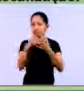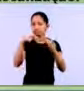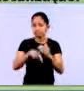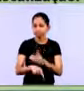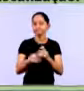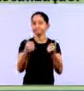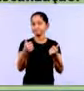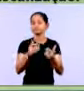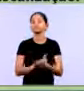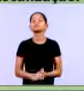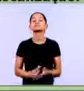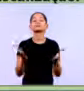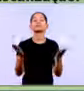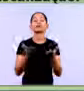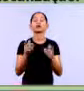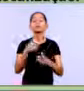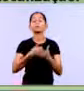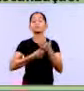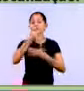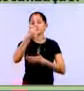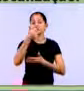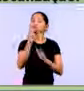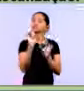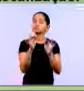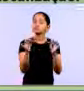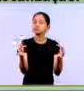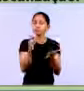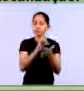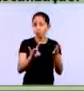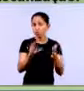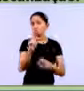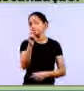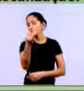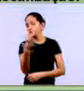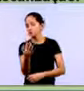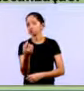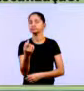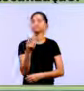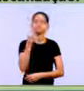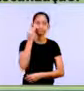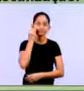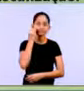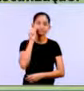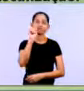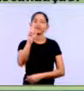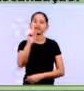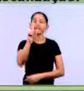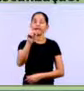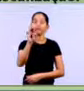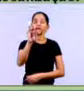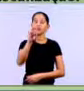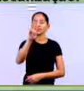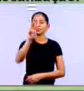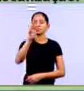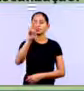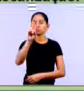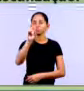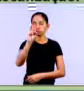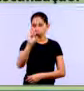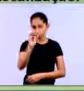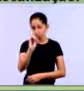Bom, primeiro nós temos os impostos. O que são os impostos? Os impostos é um tributo cuja